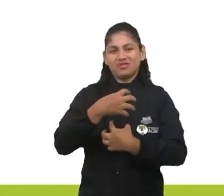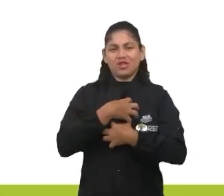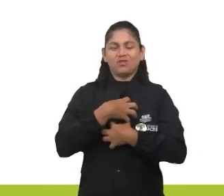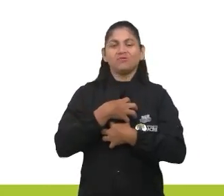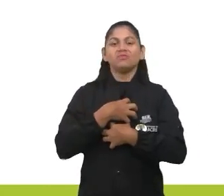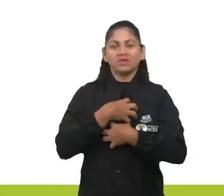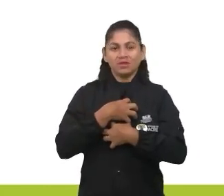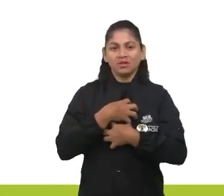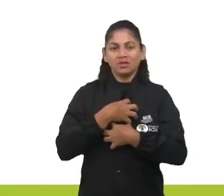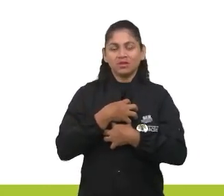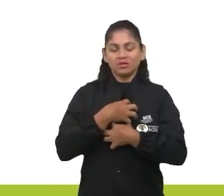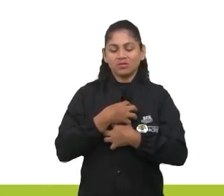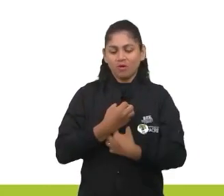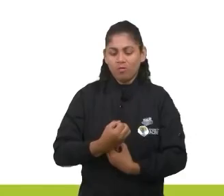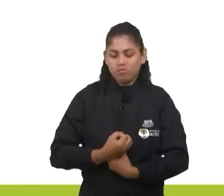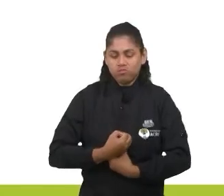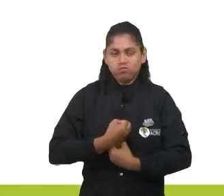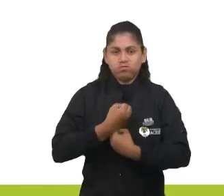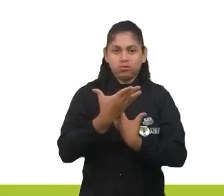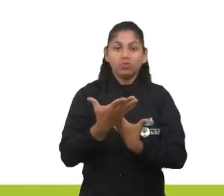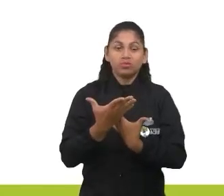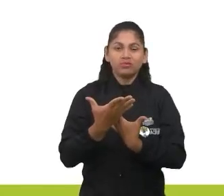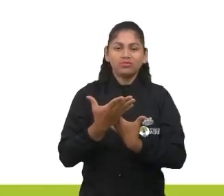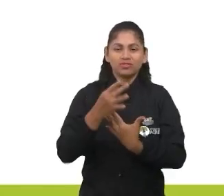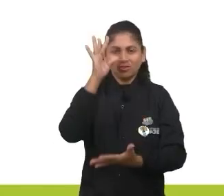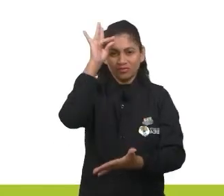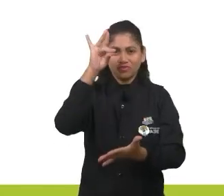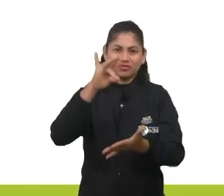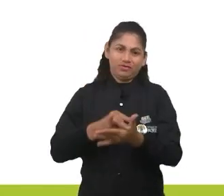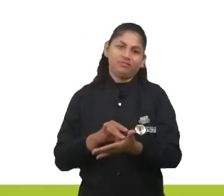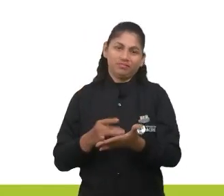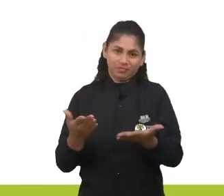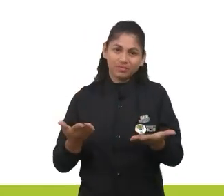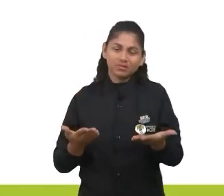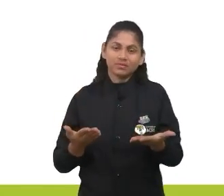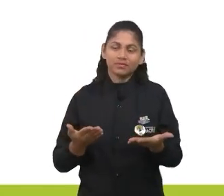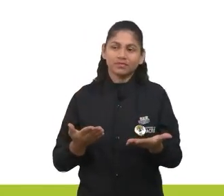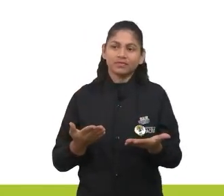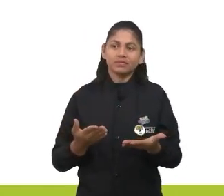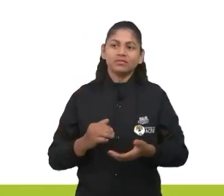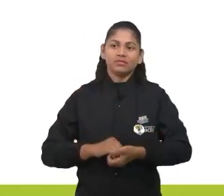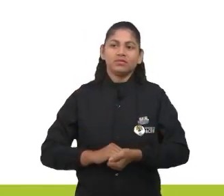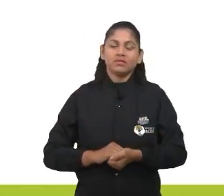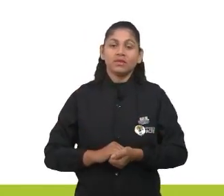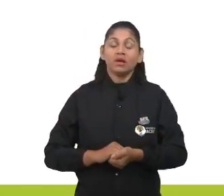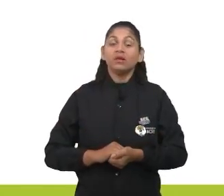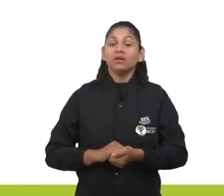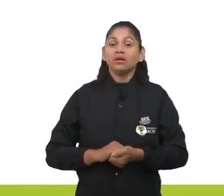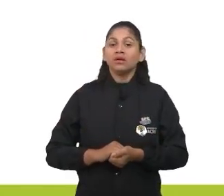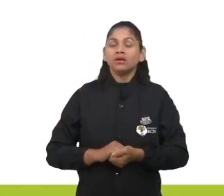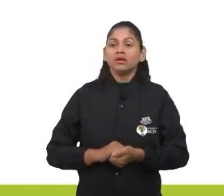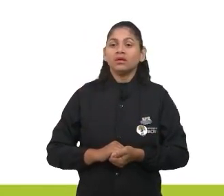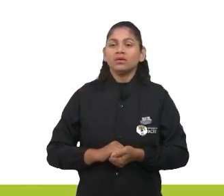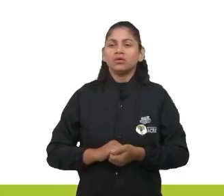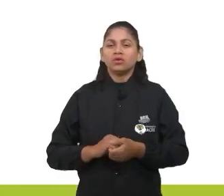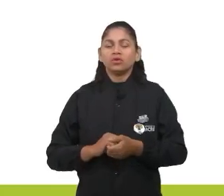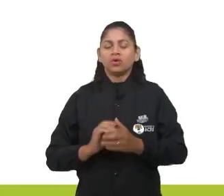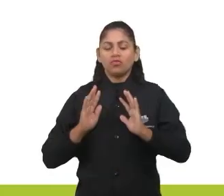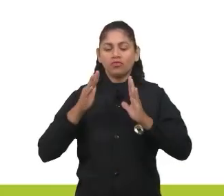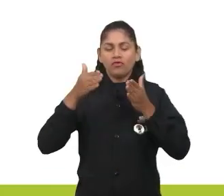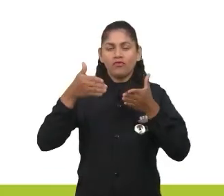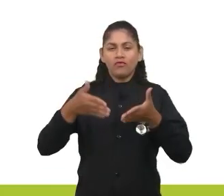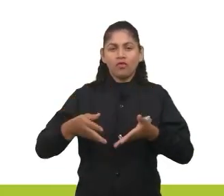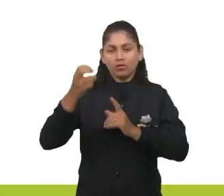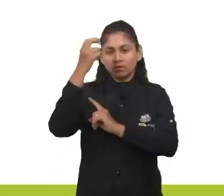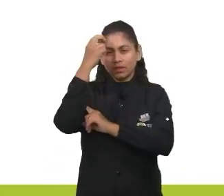arte original. Então, a indústria cultural reproduz os interesses da classe dominante e aliena